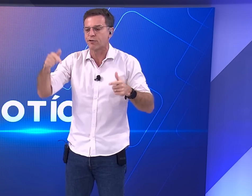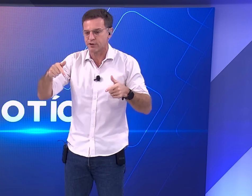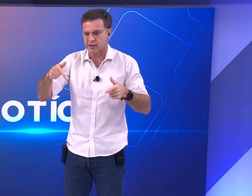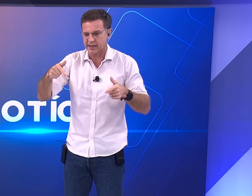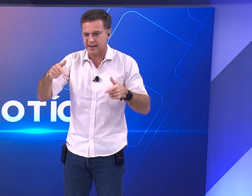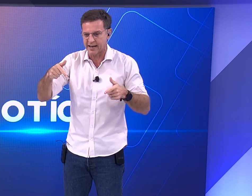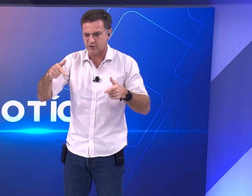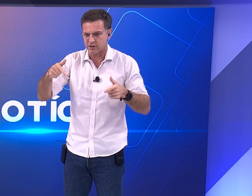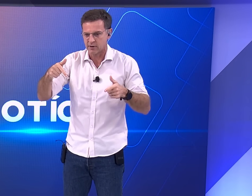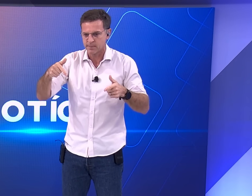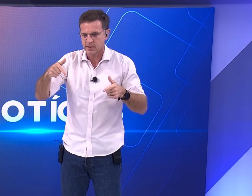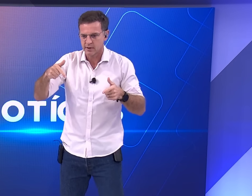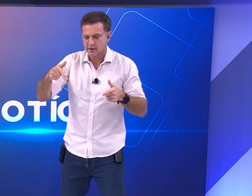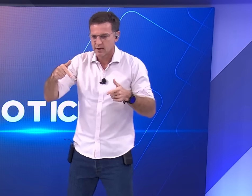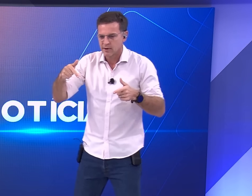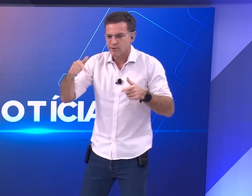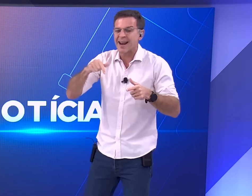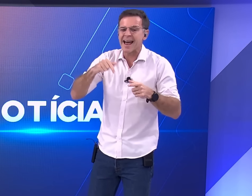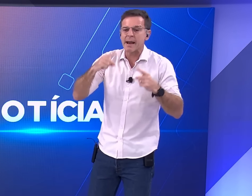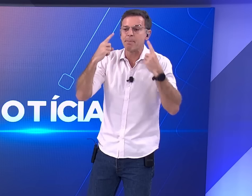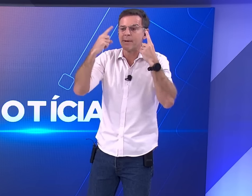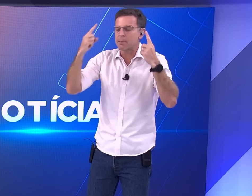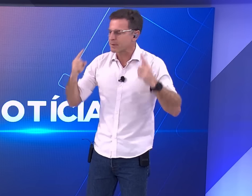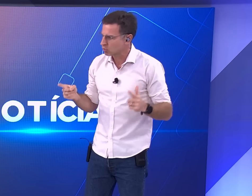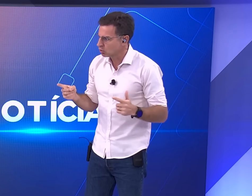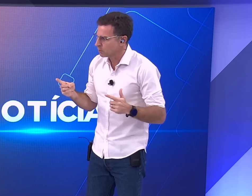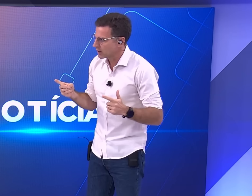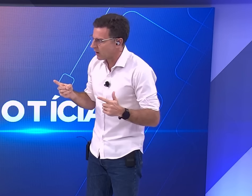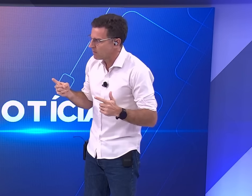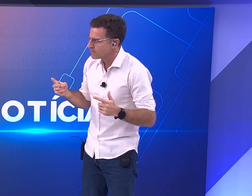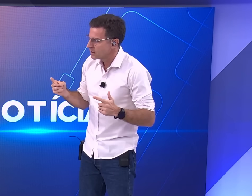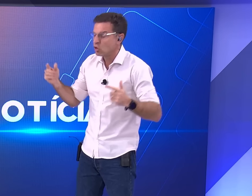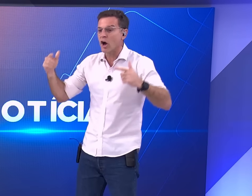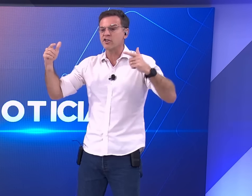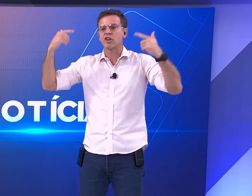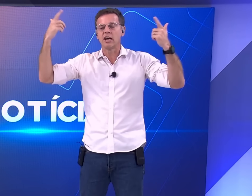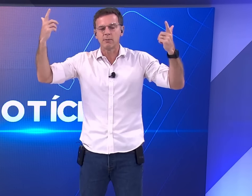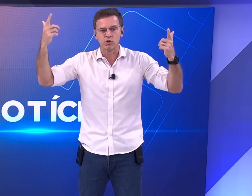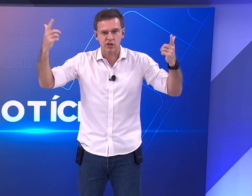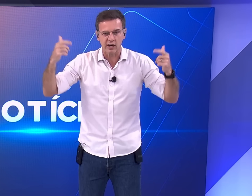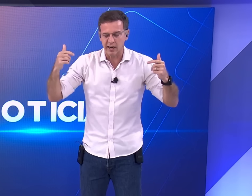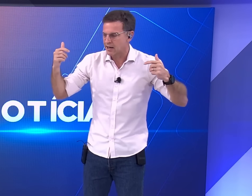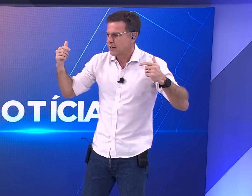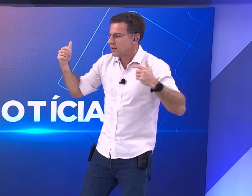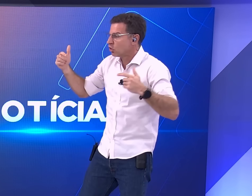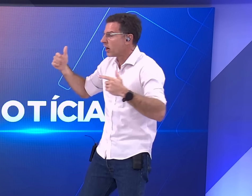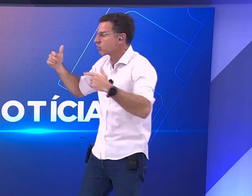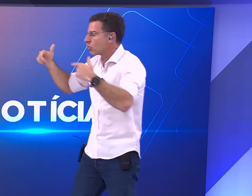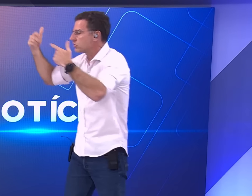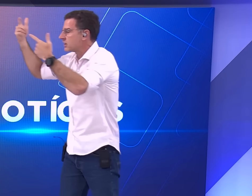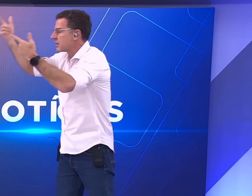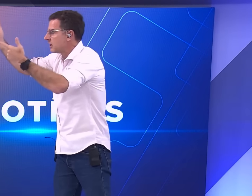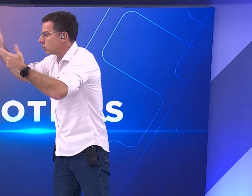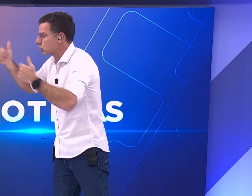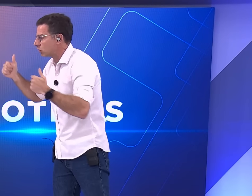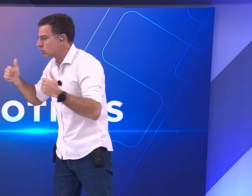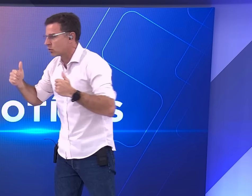que eu eu vejo na internet falar na primeira pessoa do plural nós temos que nós